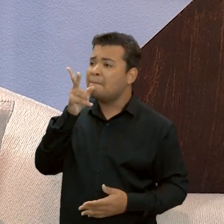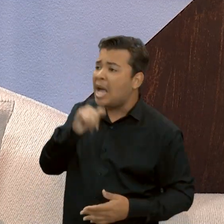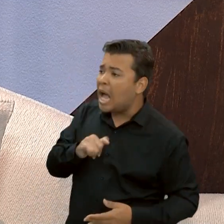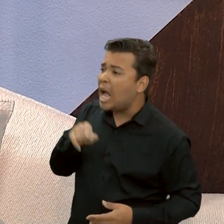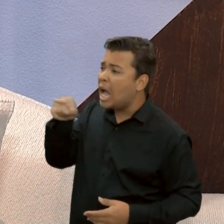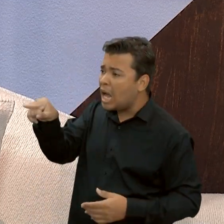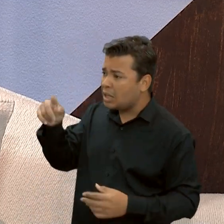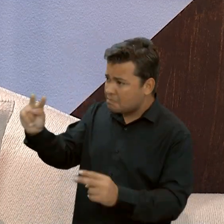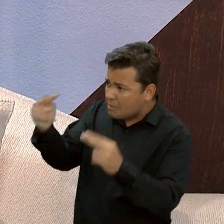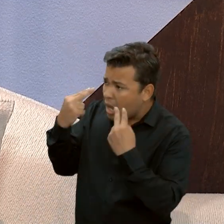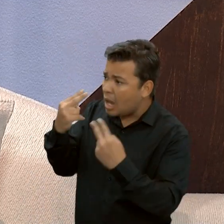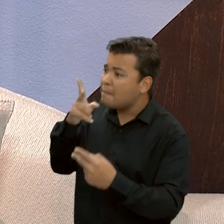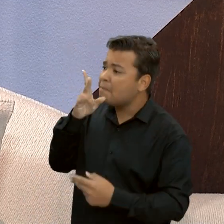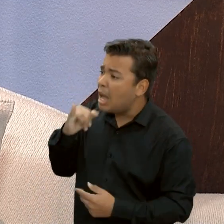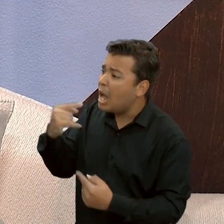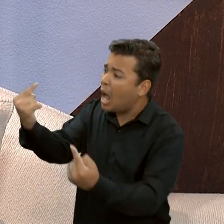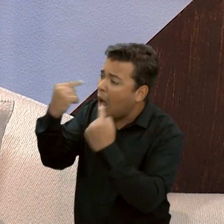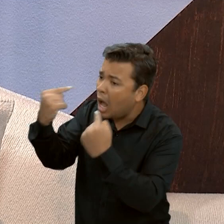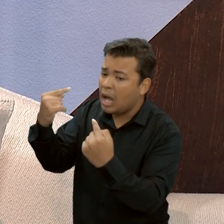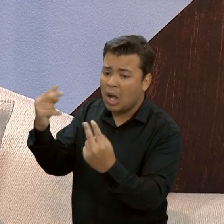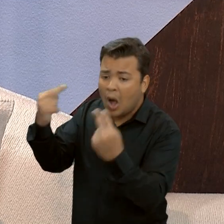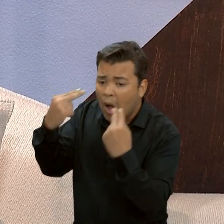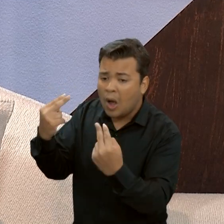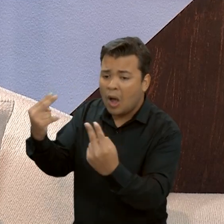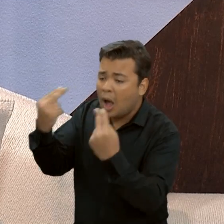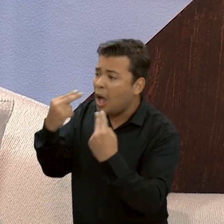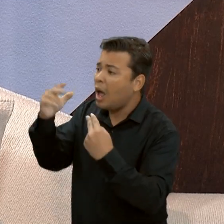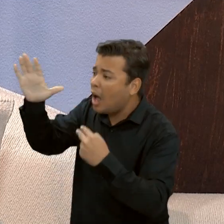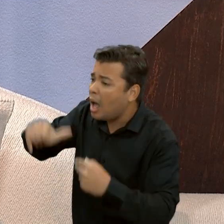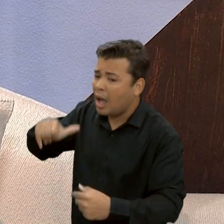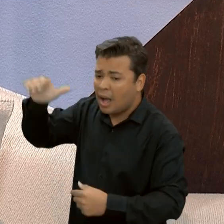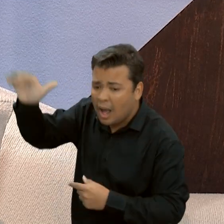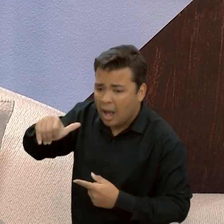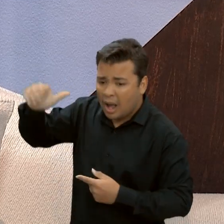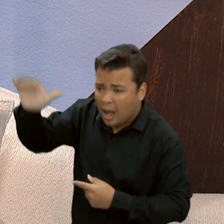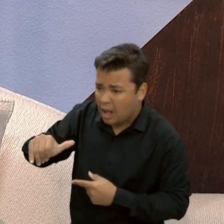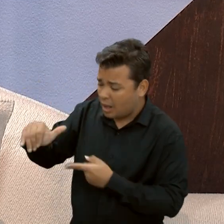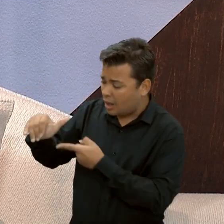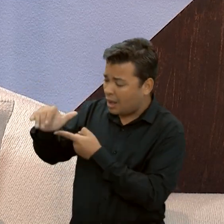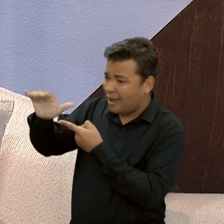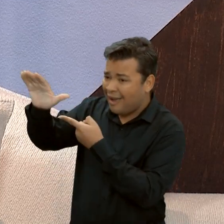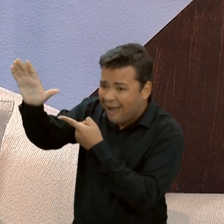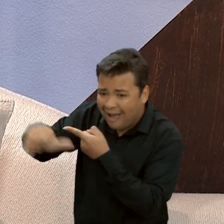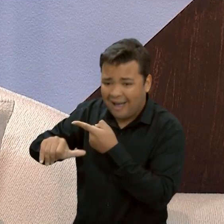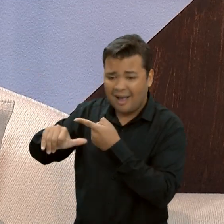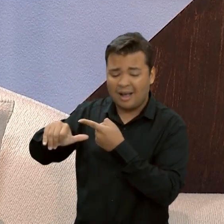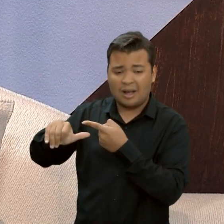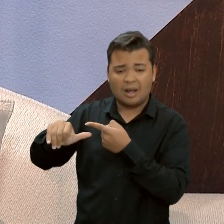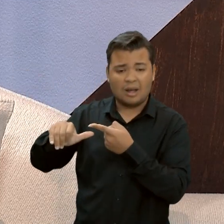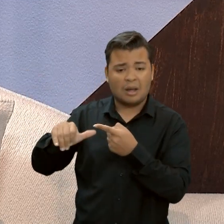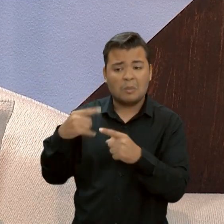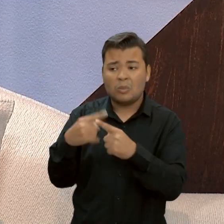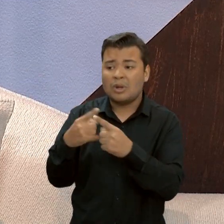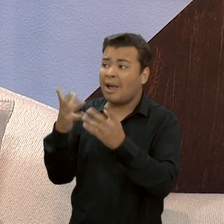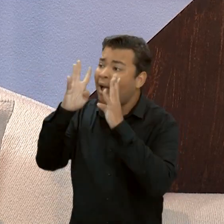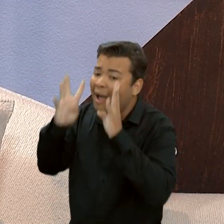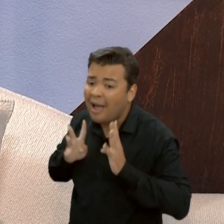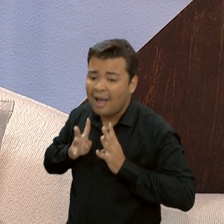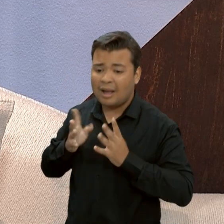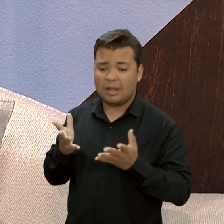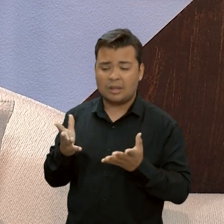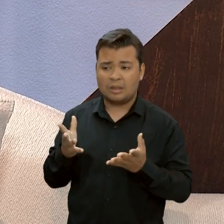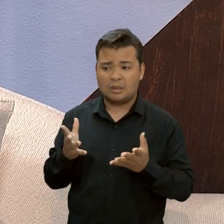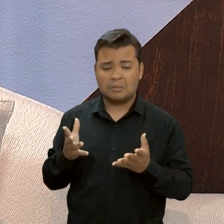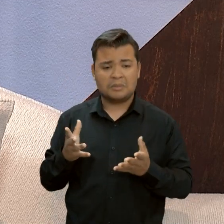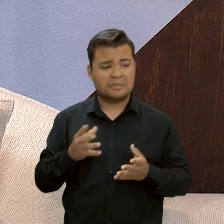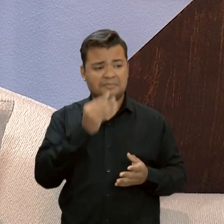ouvindo? Pai, mãe, né? Há sempre uma chamada da atenção que nem sempre é